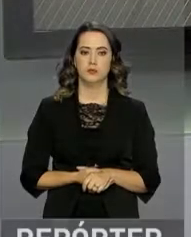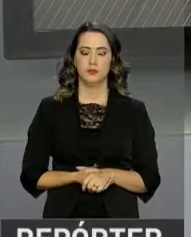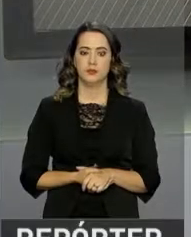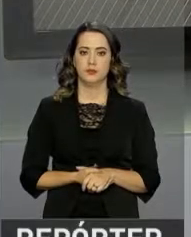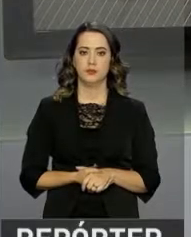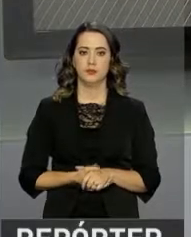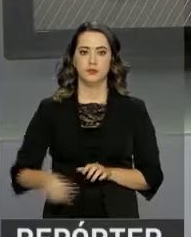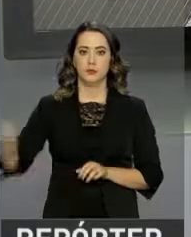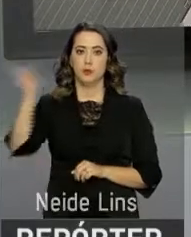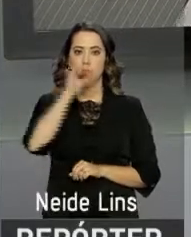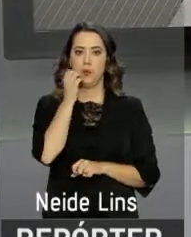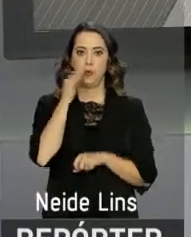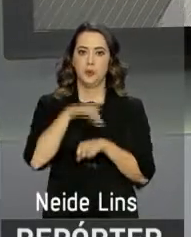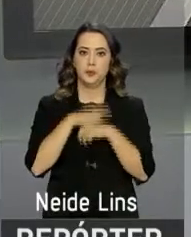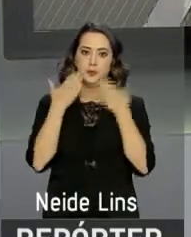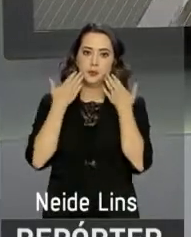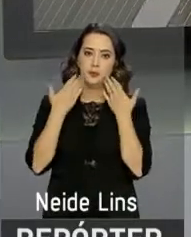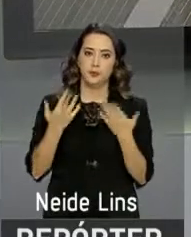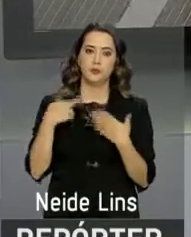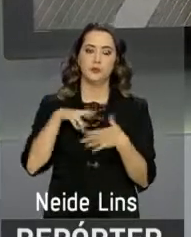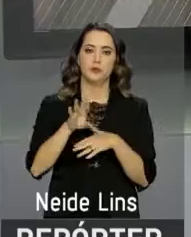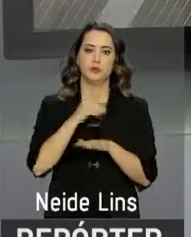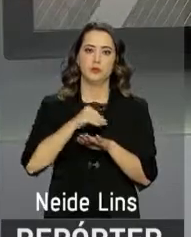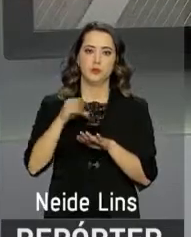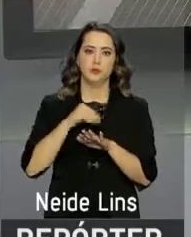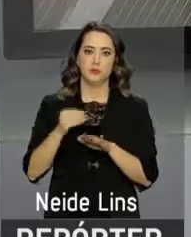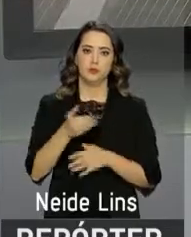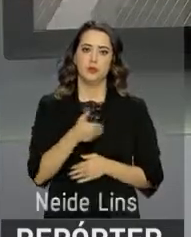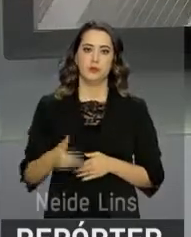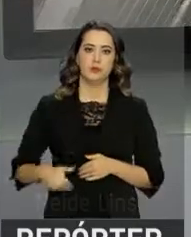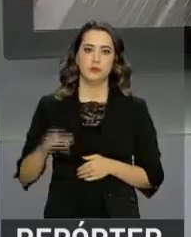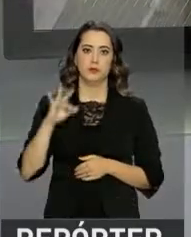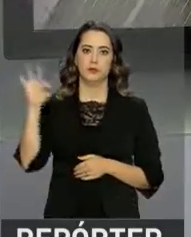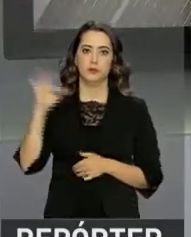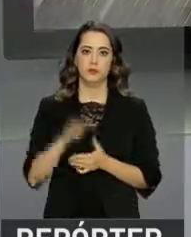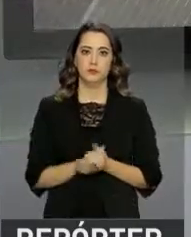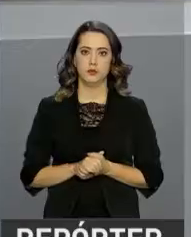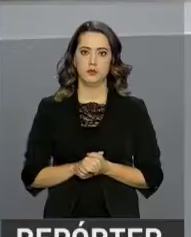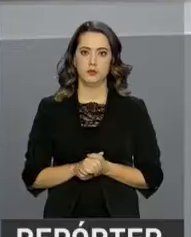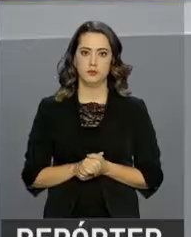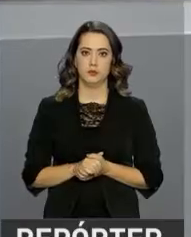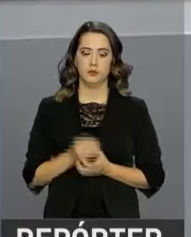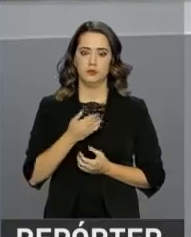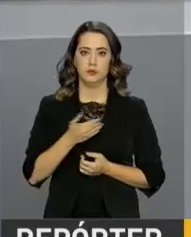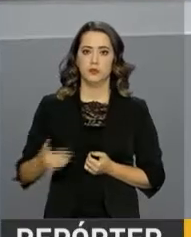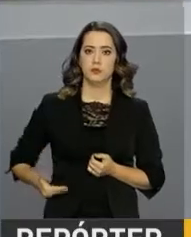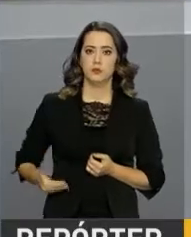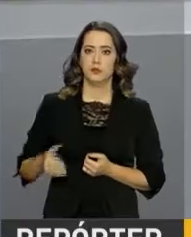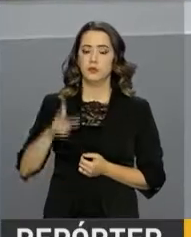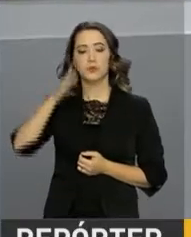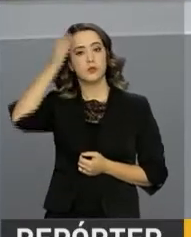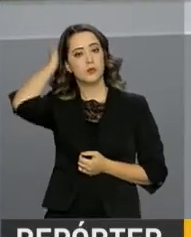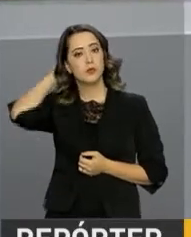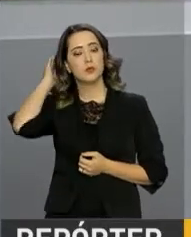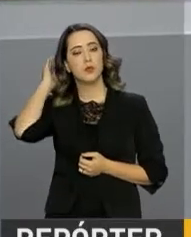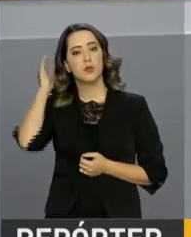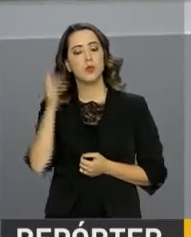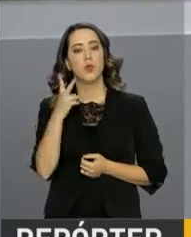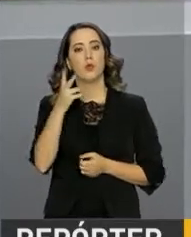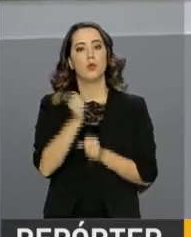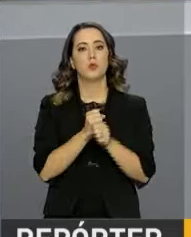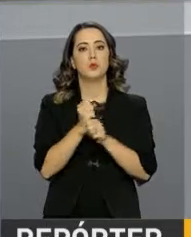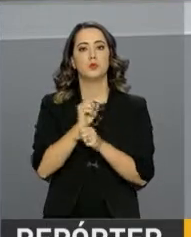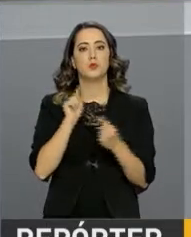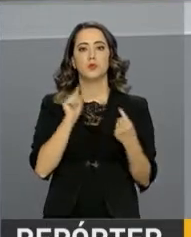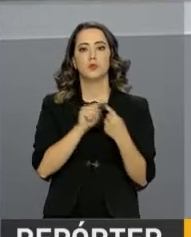Olá, boa noite. No ar o repórter NBR com as notícias do governo federal. O governo Temer completou 2 anos e